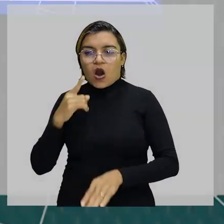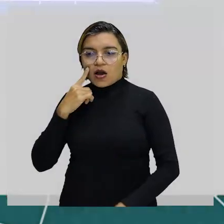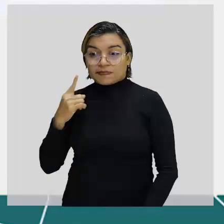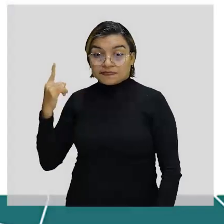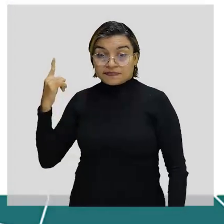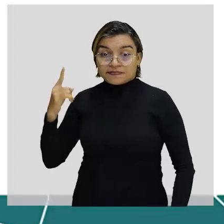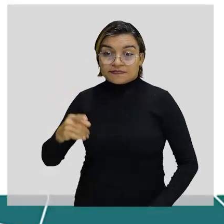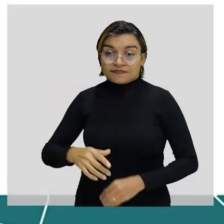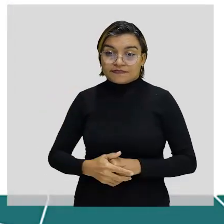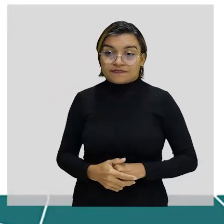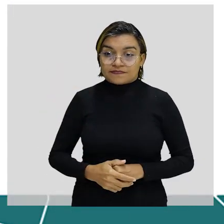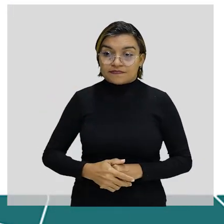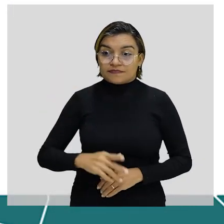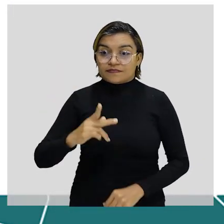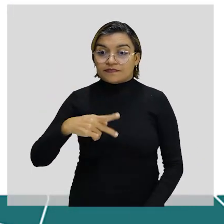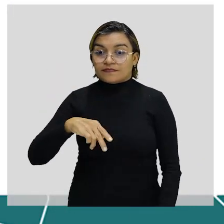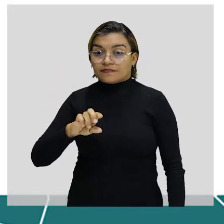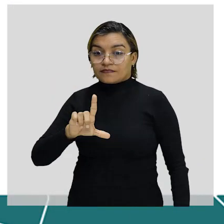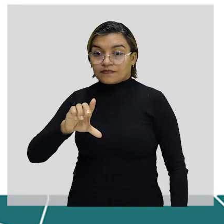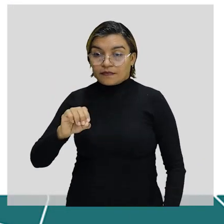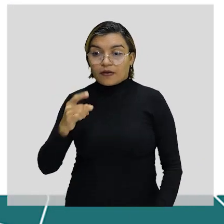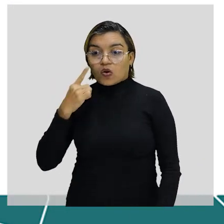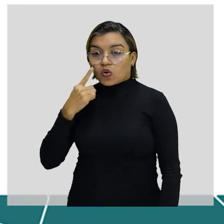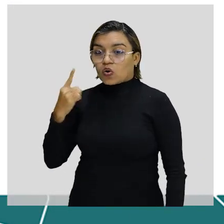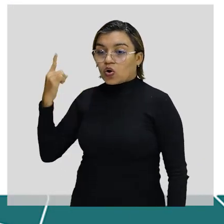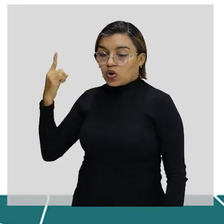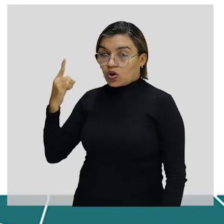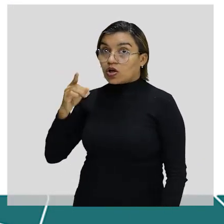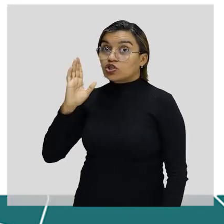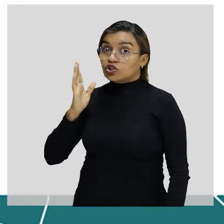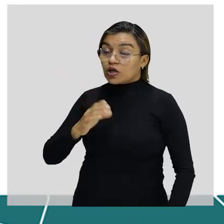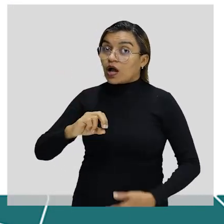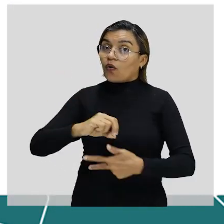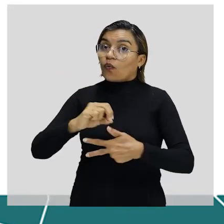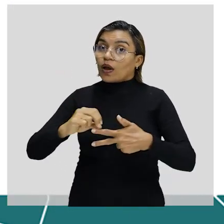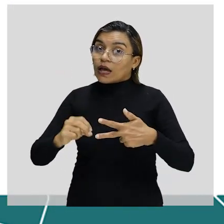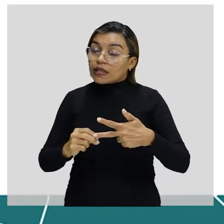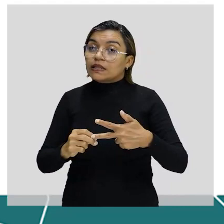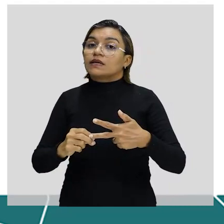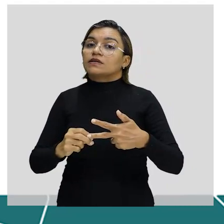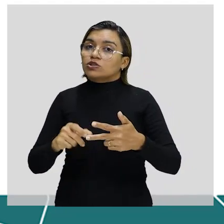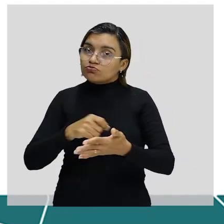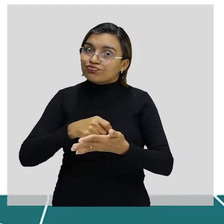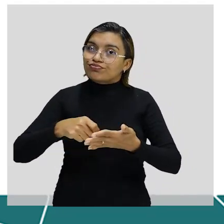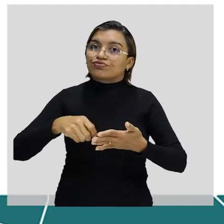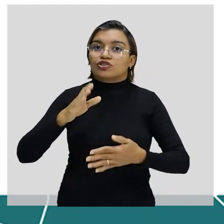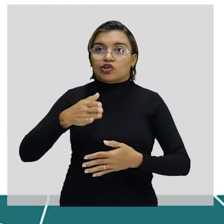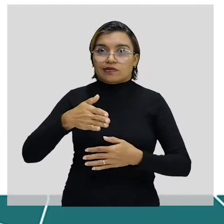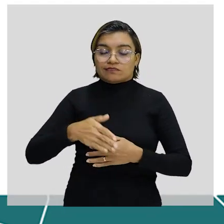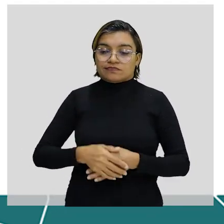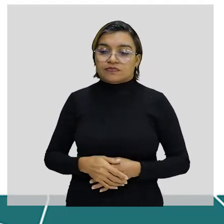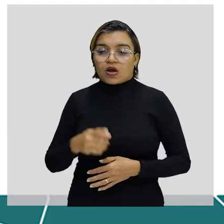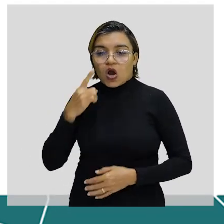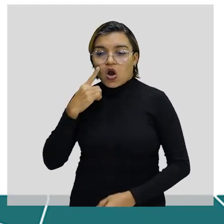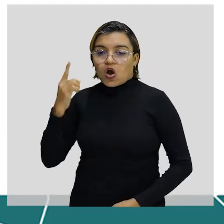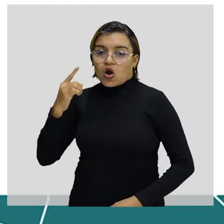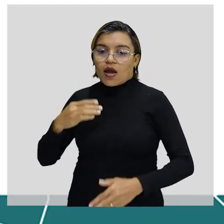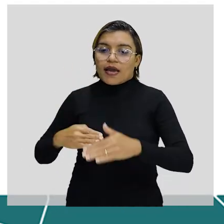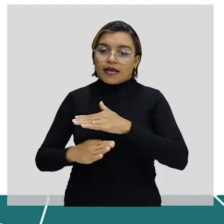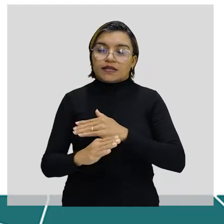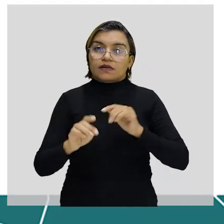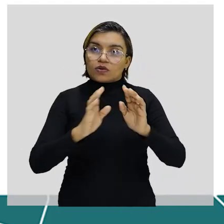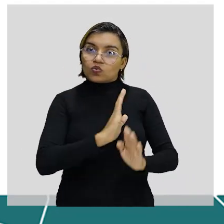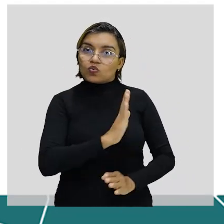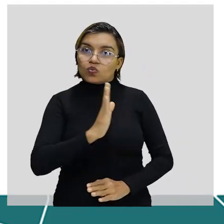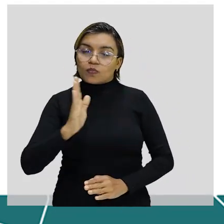Exemplo, Paulo Bruschi, 1978, essa obra já caiu no Enem, ele simplesmente fez uma performance, ele mesmo, aí ele senta numa livraria e coloca uma